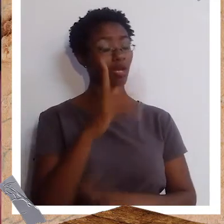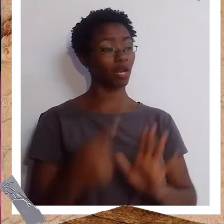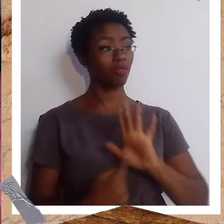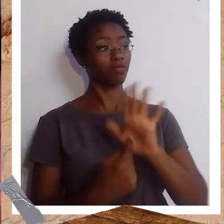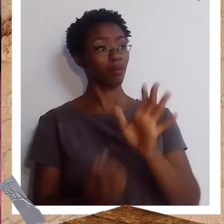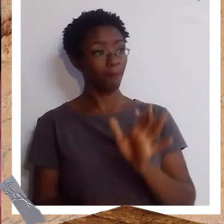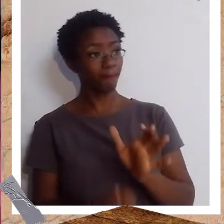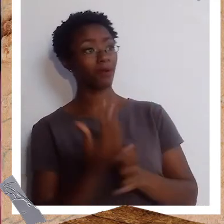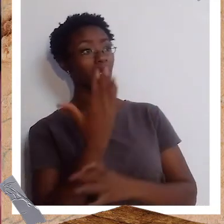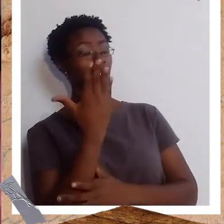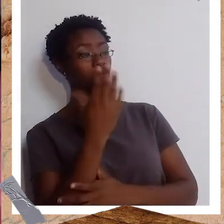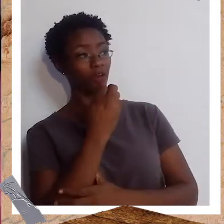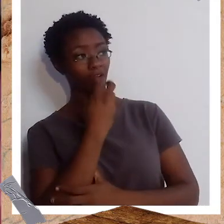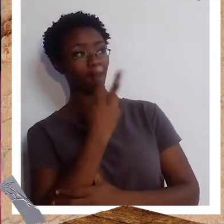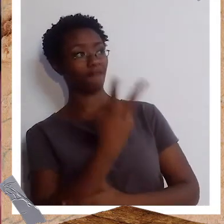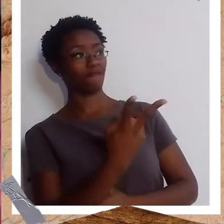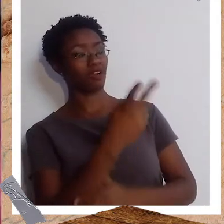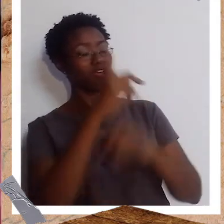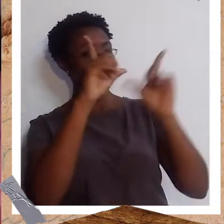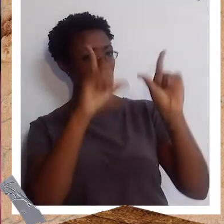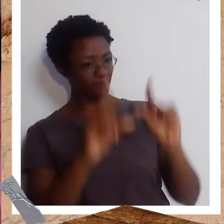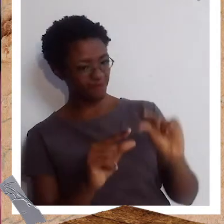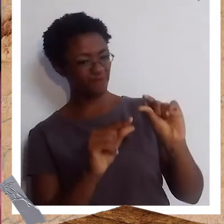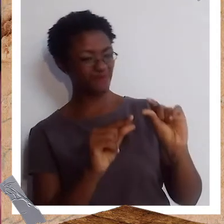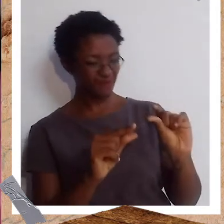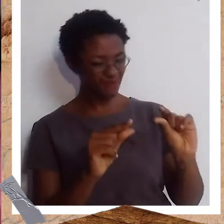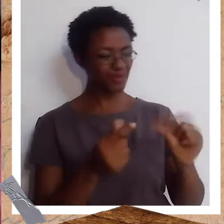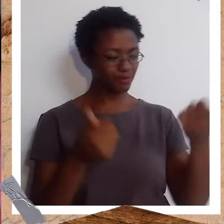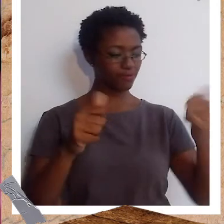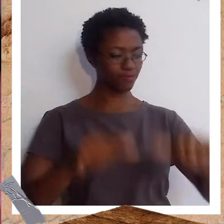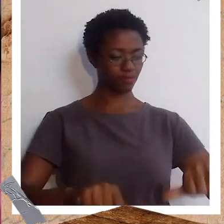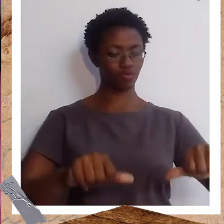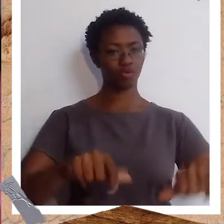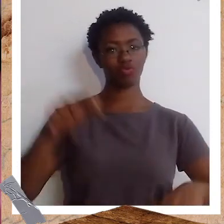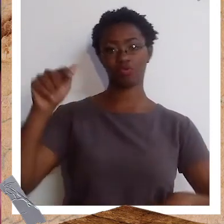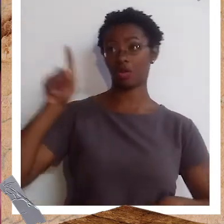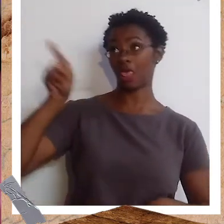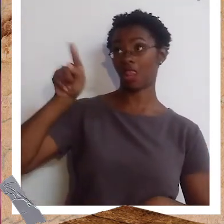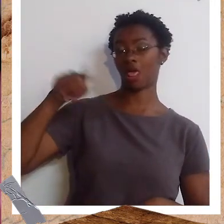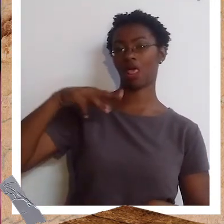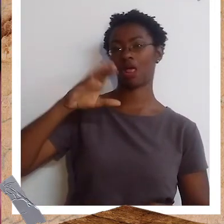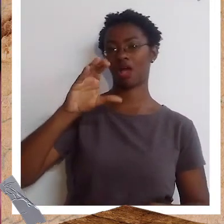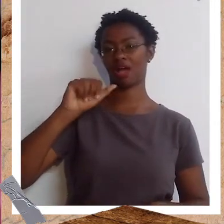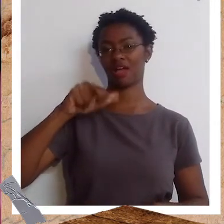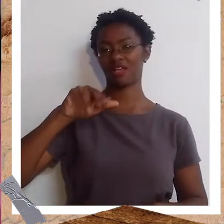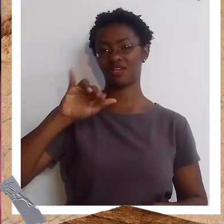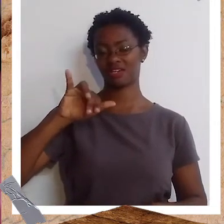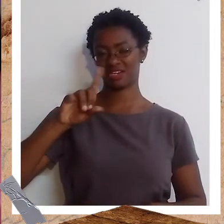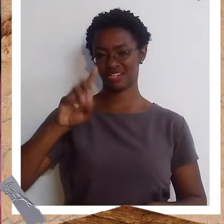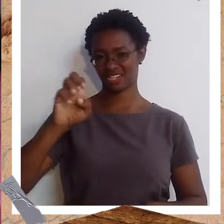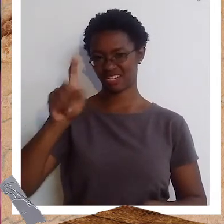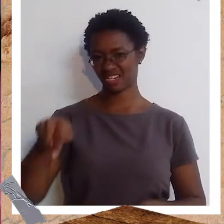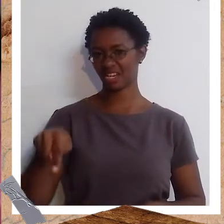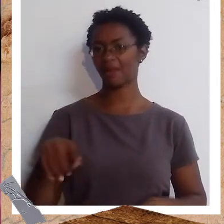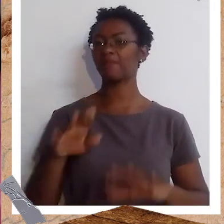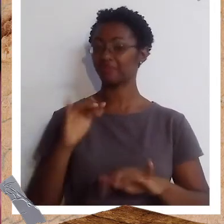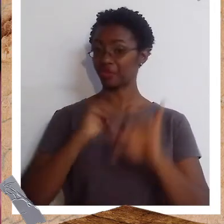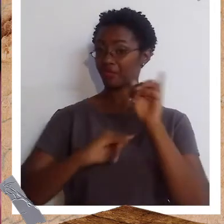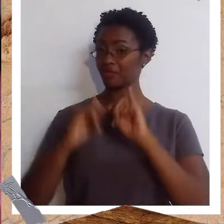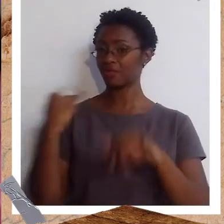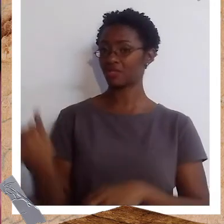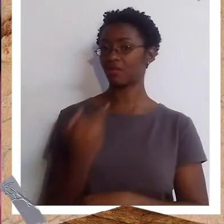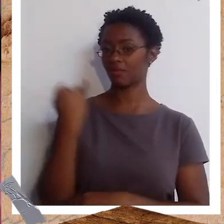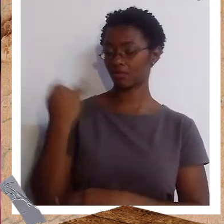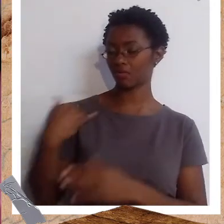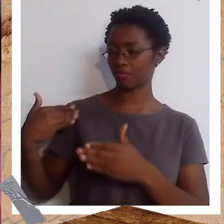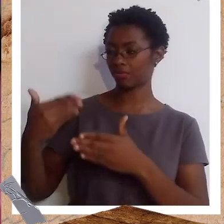eles chamavam na Argentina de favela muito menos perverso do que o Canindé. Então, isso é um dado importante da trajetória